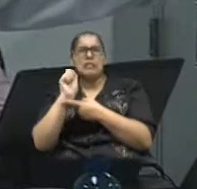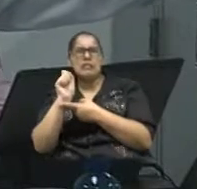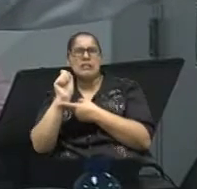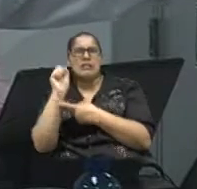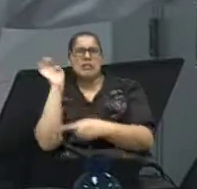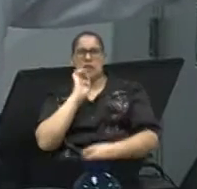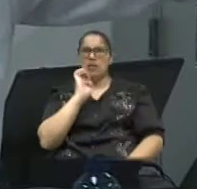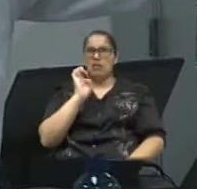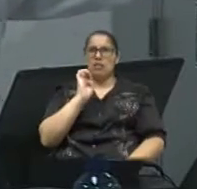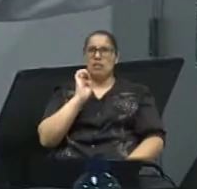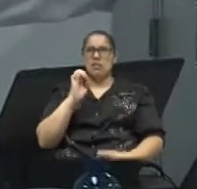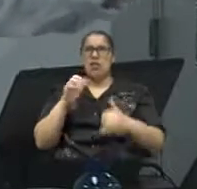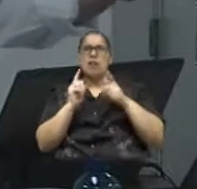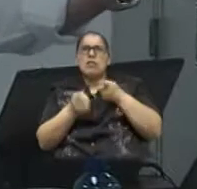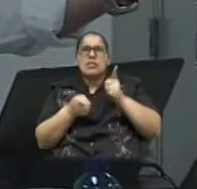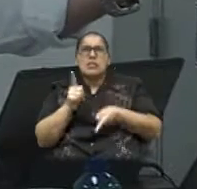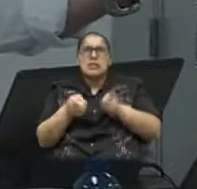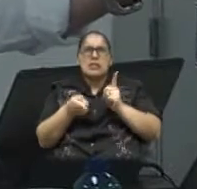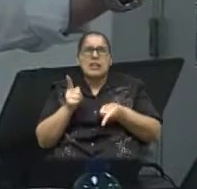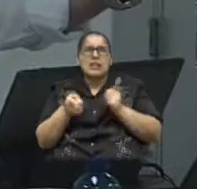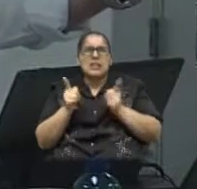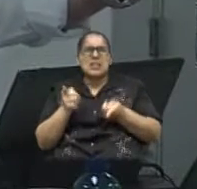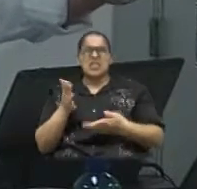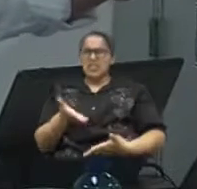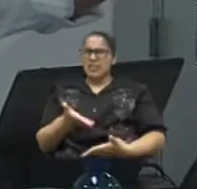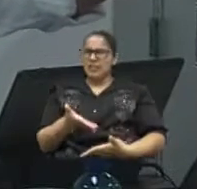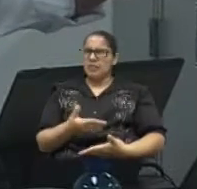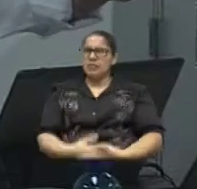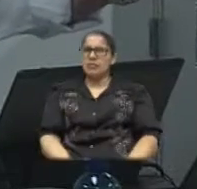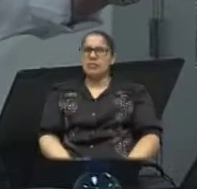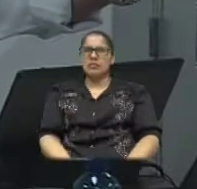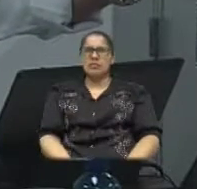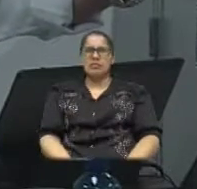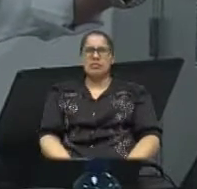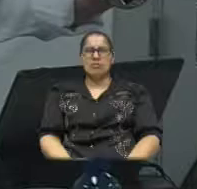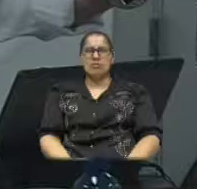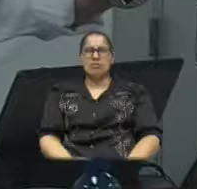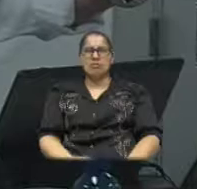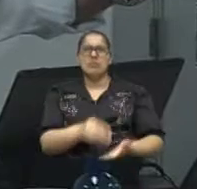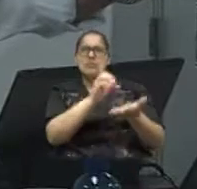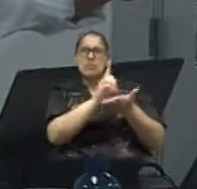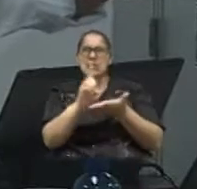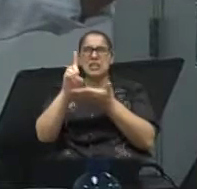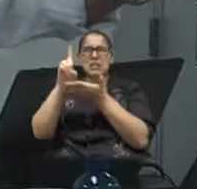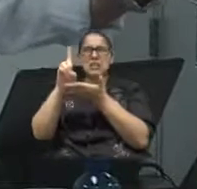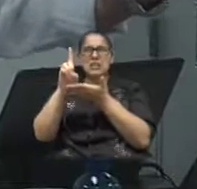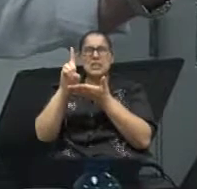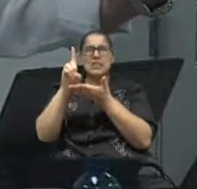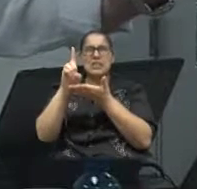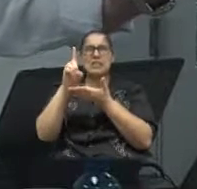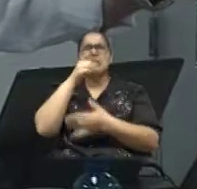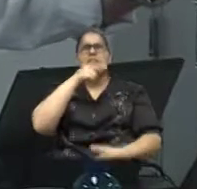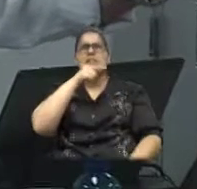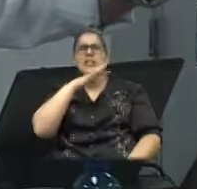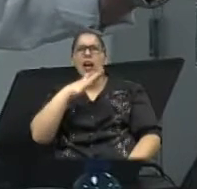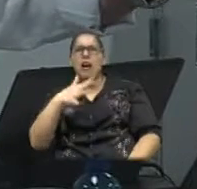que lindo para mostrar para as crianças, mostrar para o meu filho. Deusa das águas. Xirra.